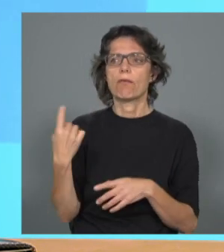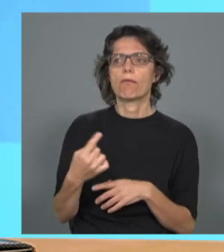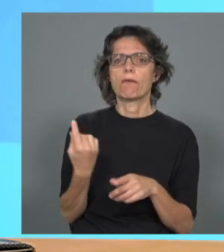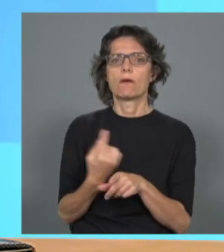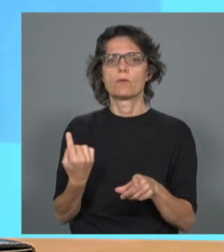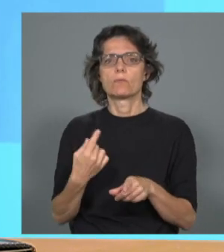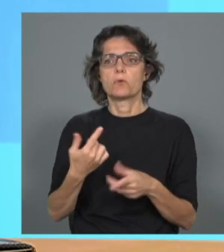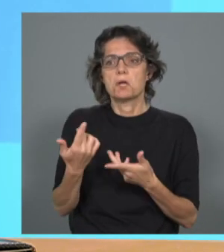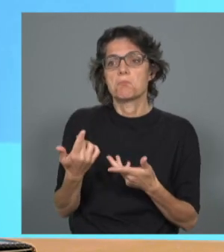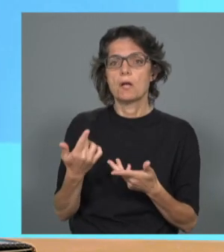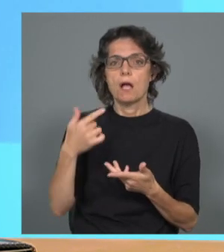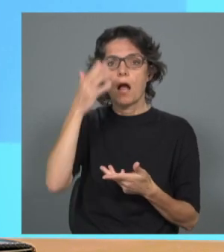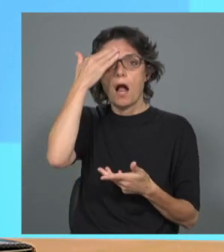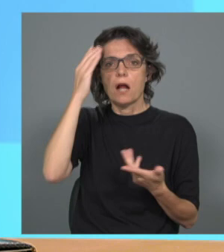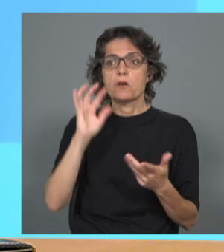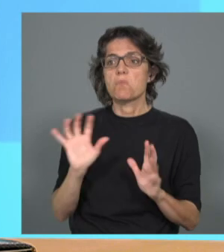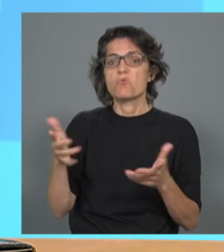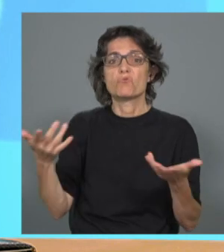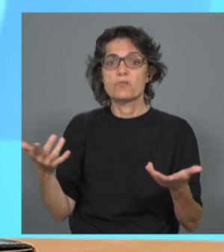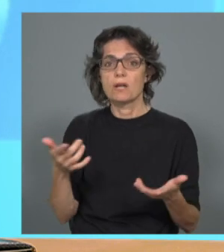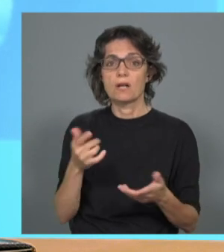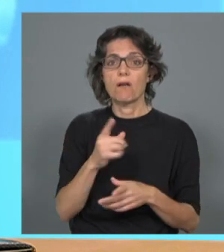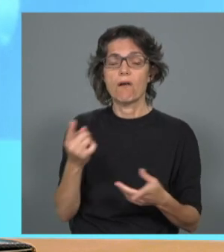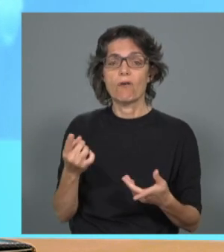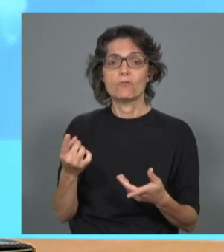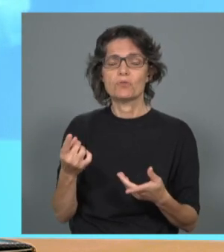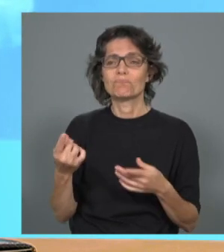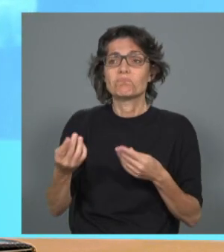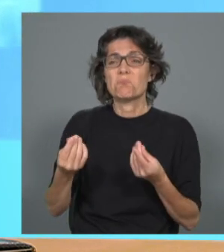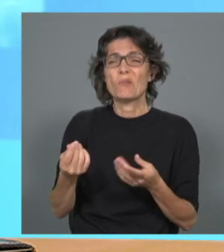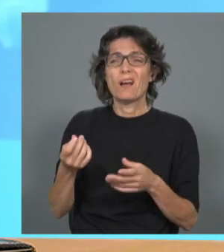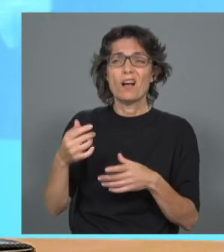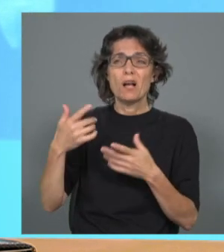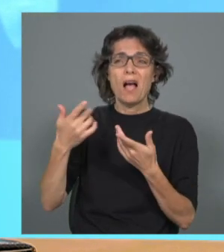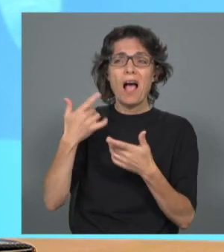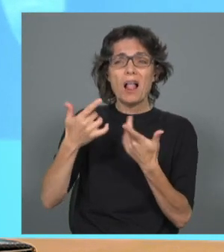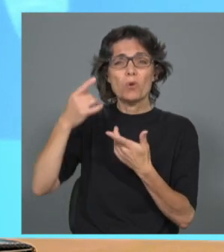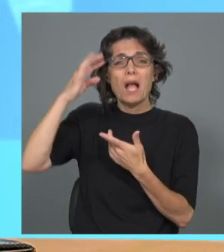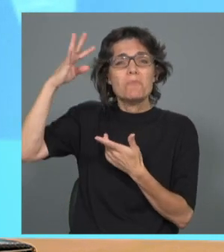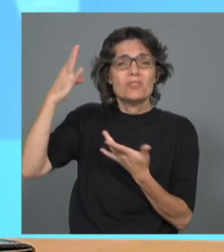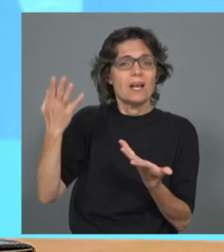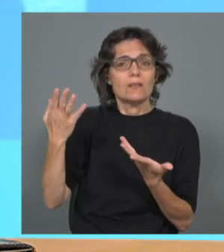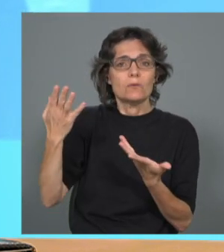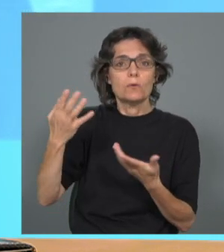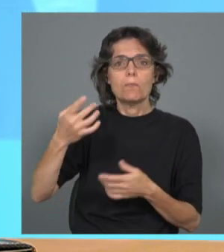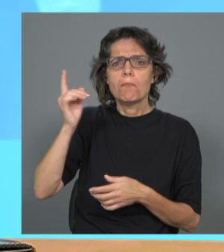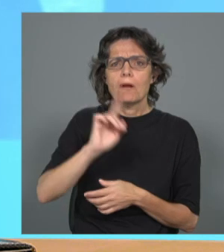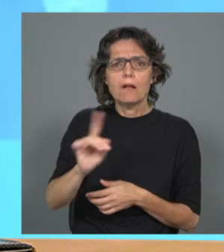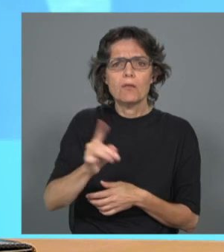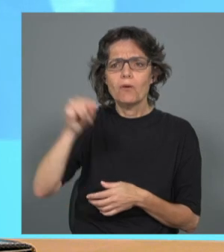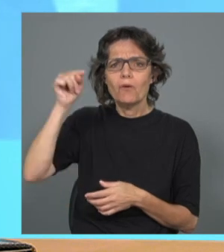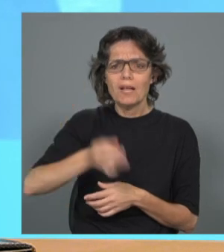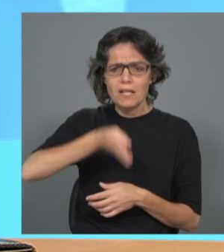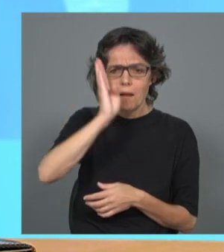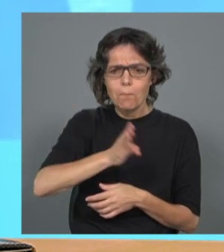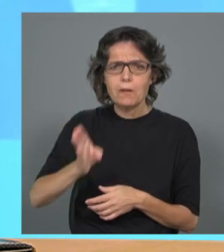vezes, numa realidade bastante abstrata. E temos que descer muito ao concreto e transmitir muito esta